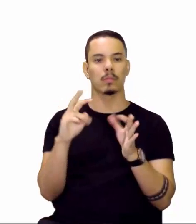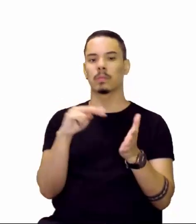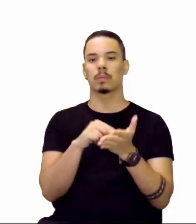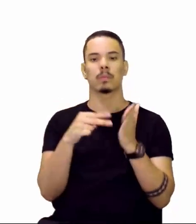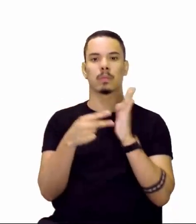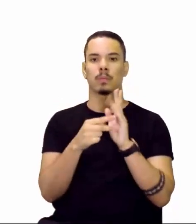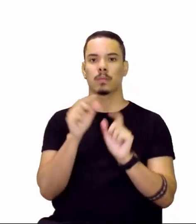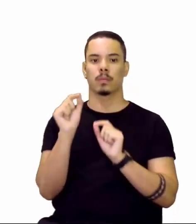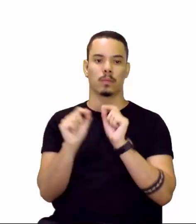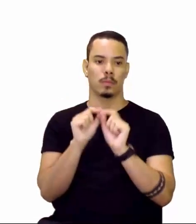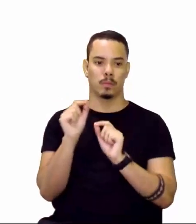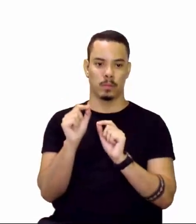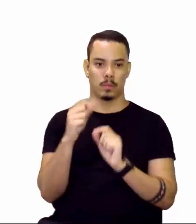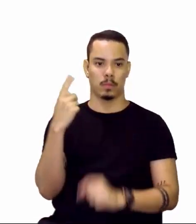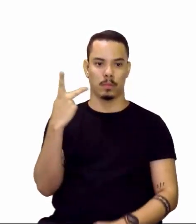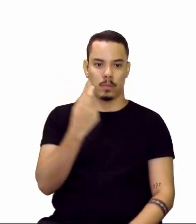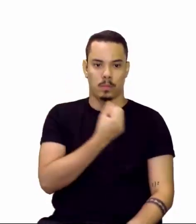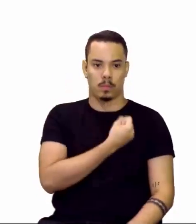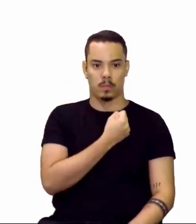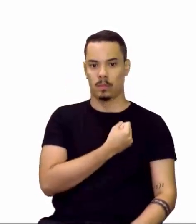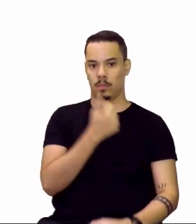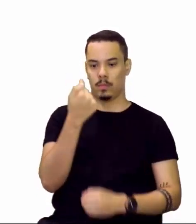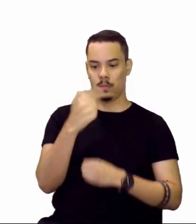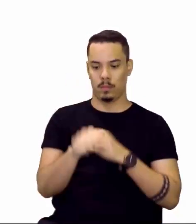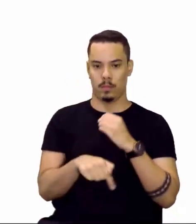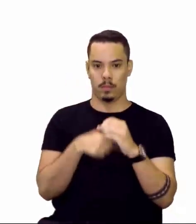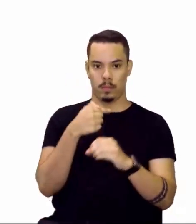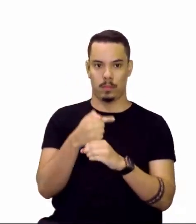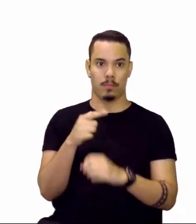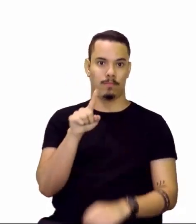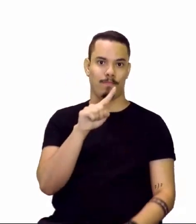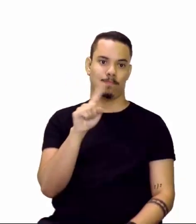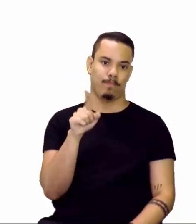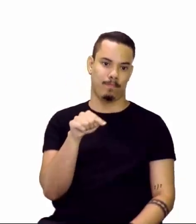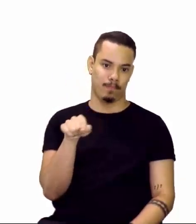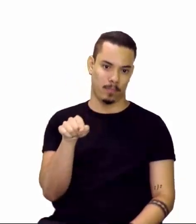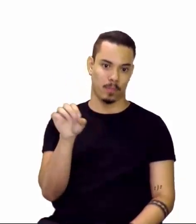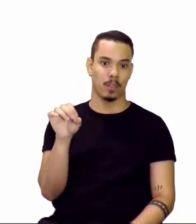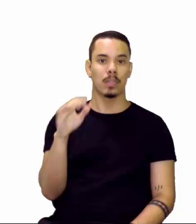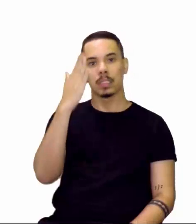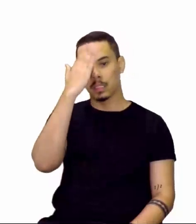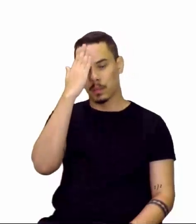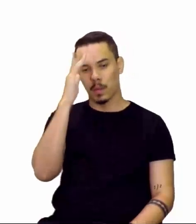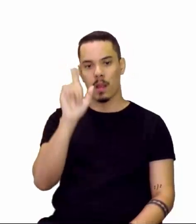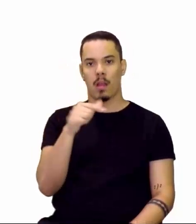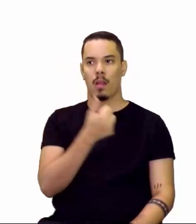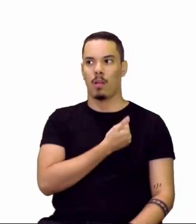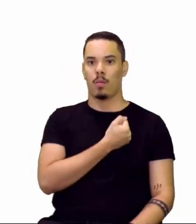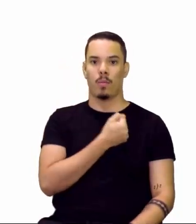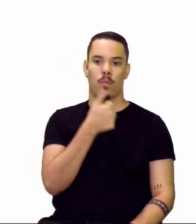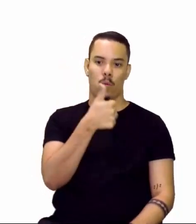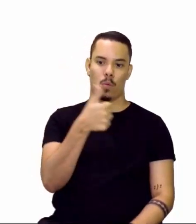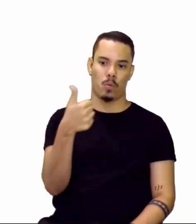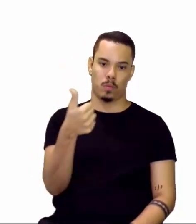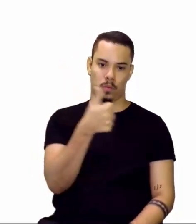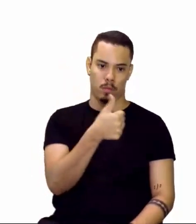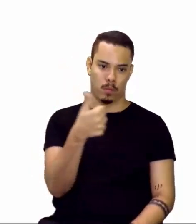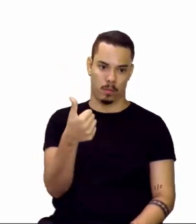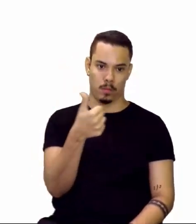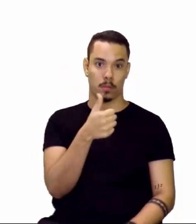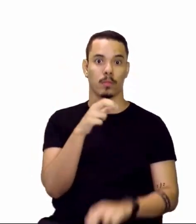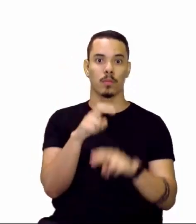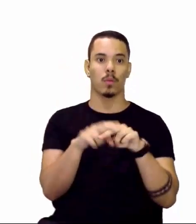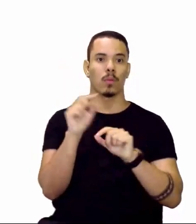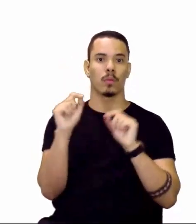seja, o seu número atômico é igual a 11. Portanto, o que que